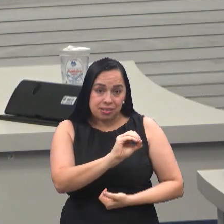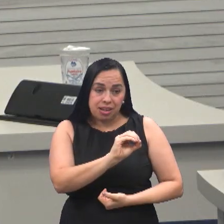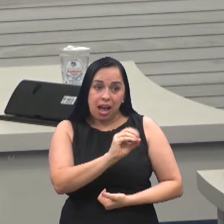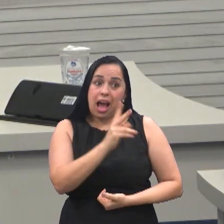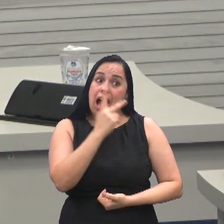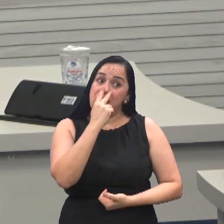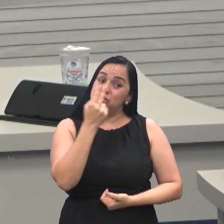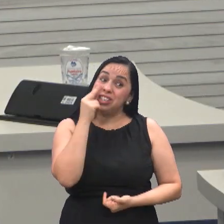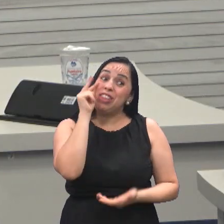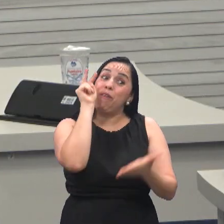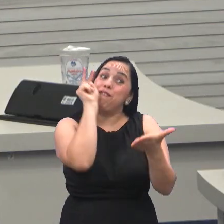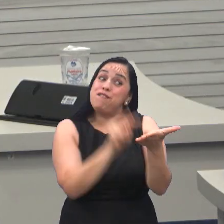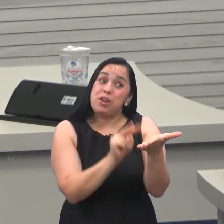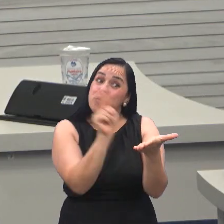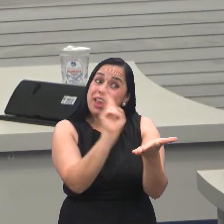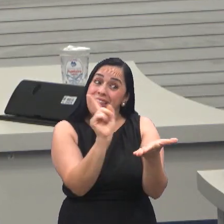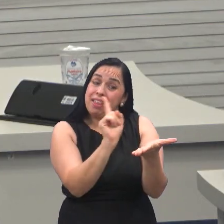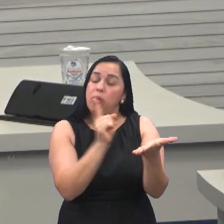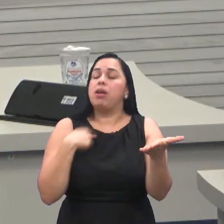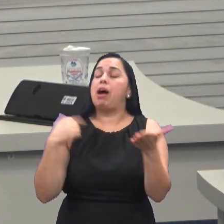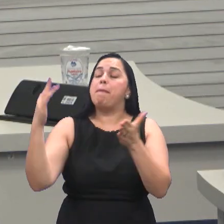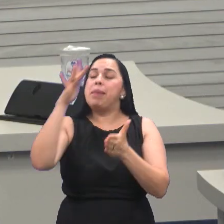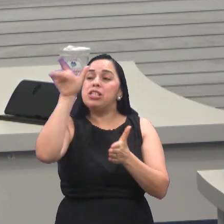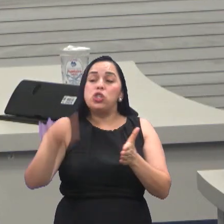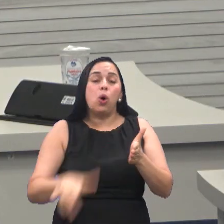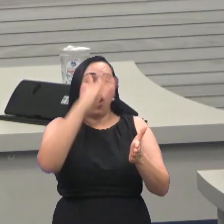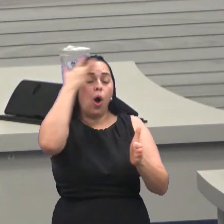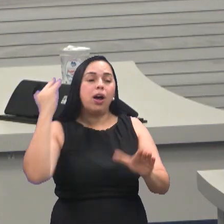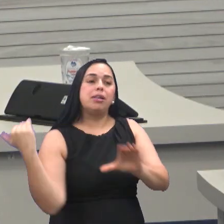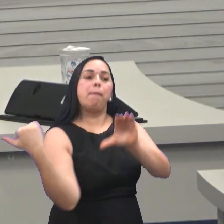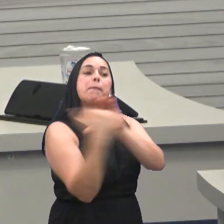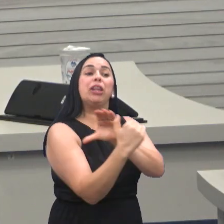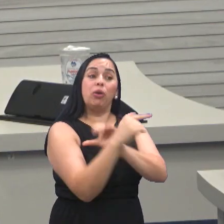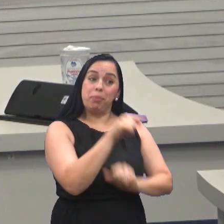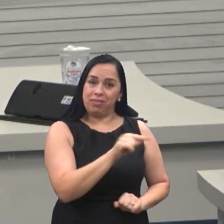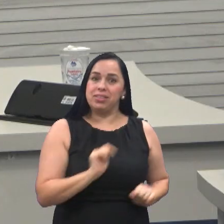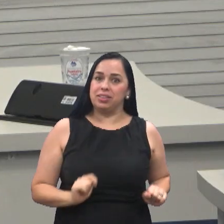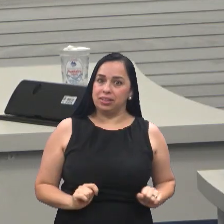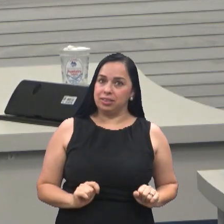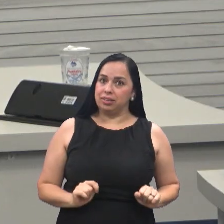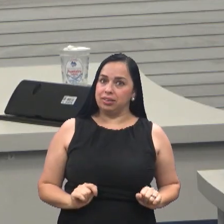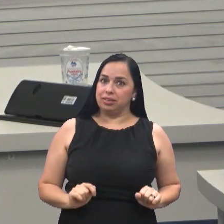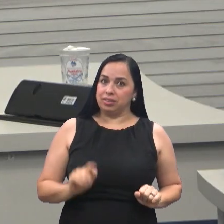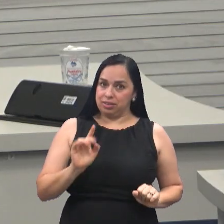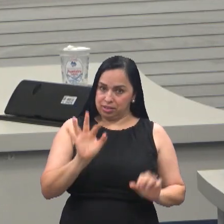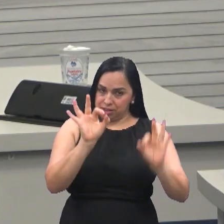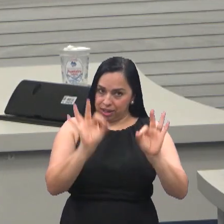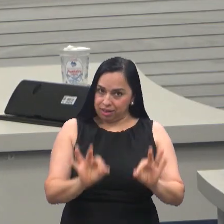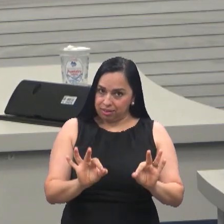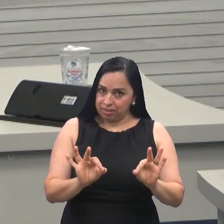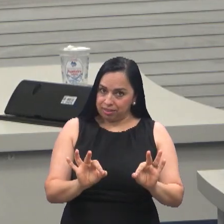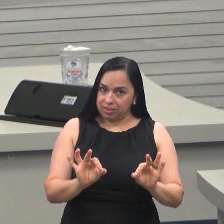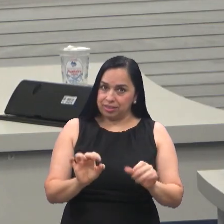alguém te mandou e falou, o Tomás escreveu isso. A pergunta é se o senhor fez ela ou não.